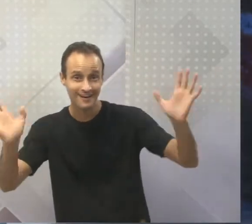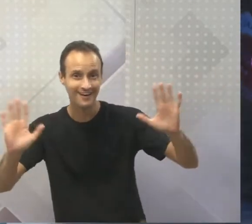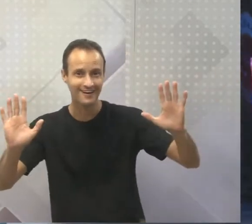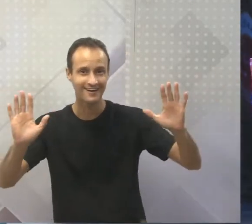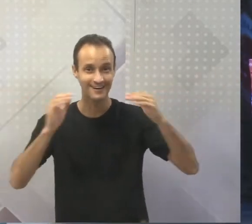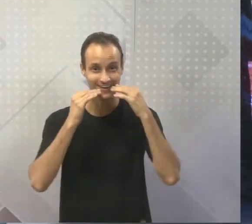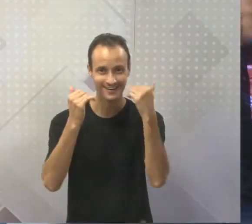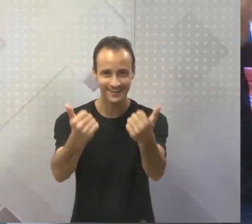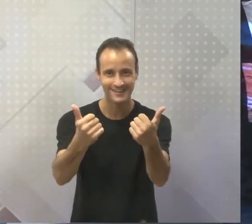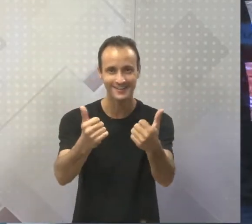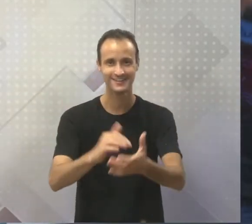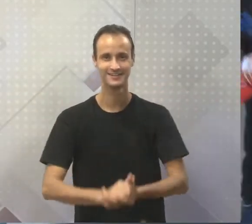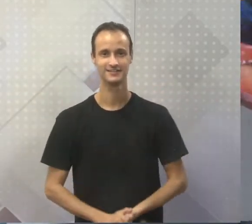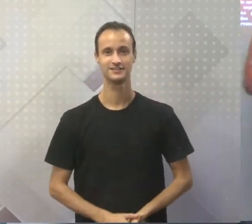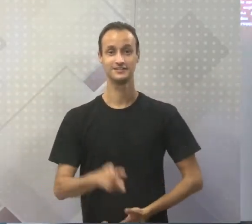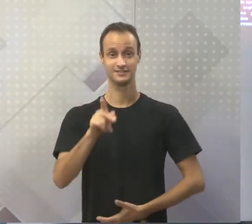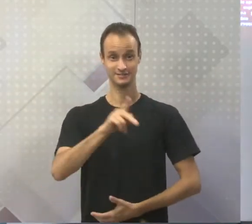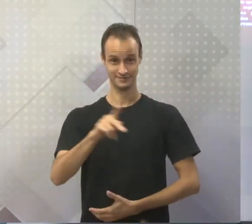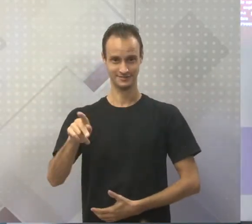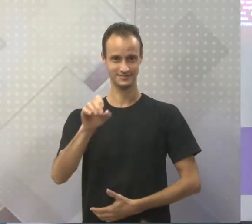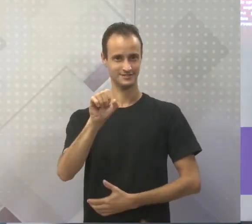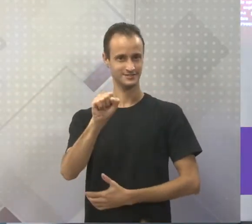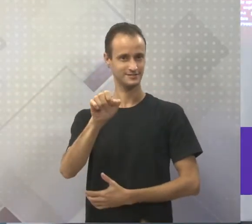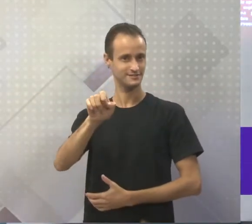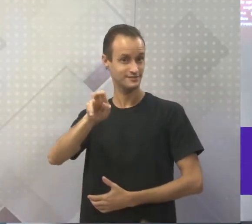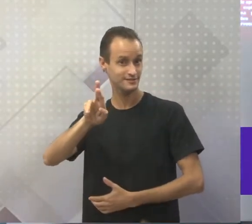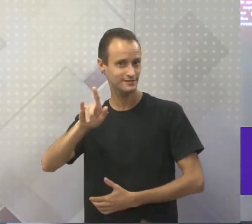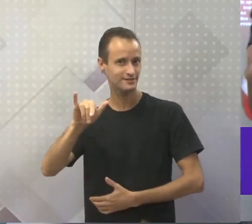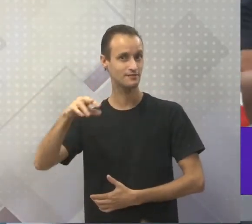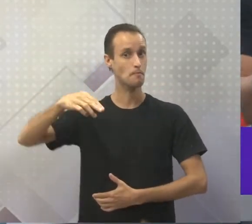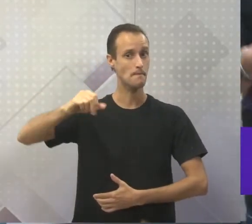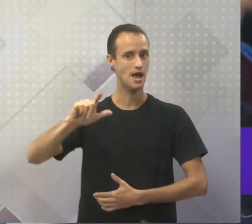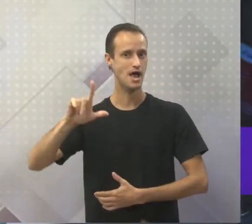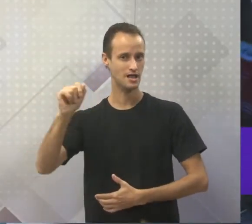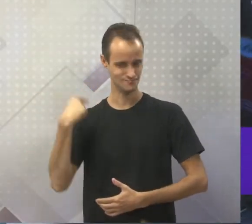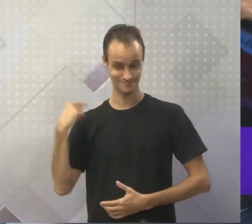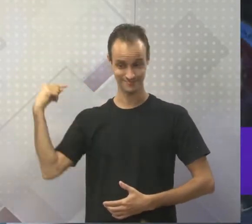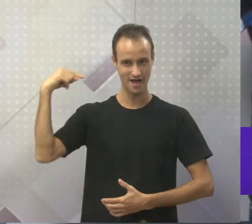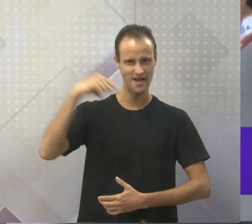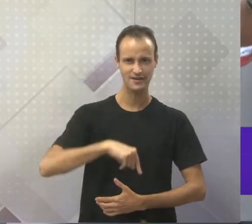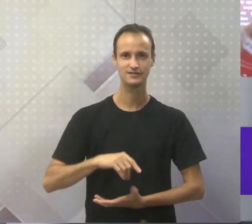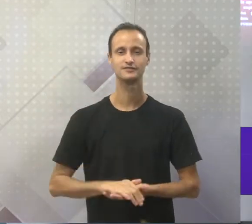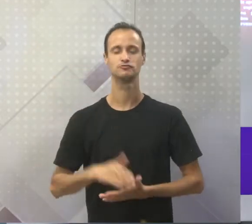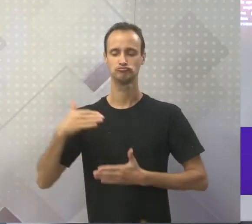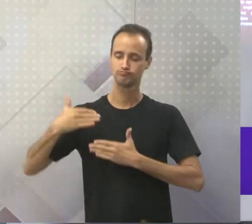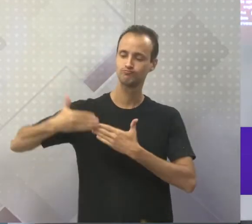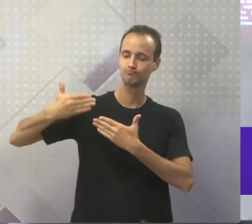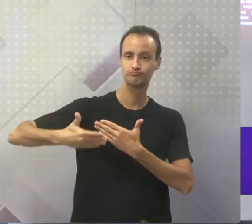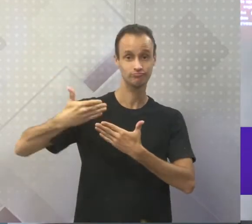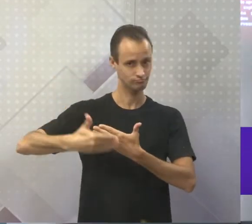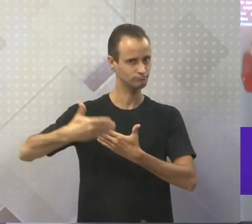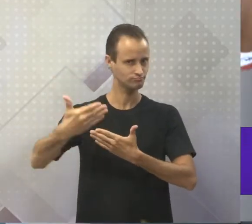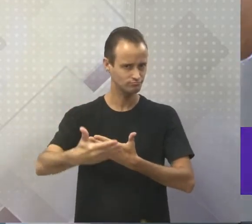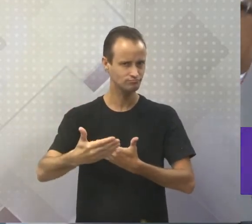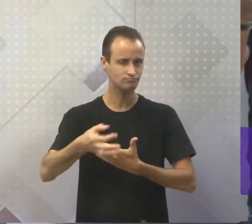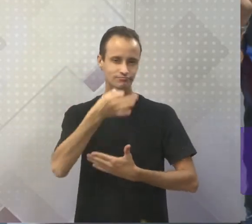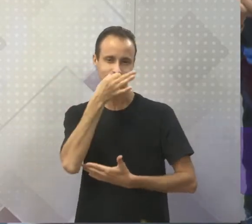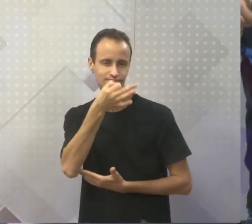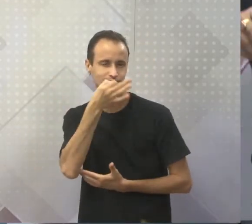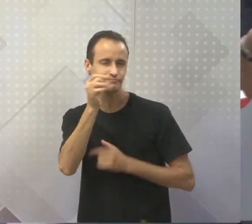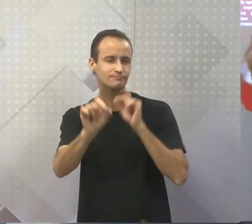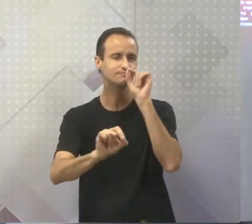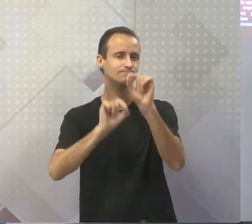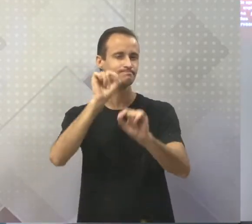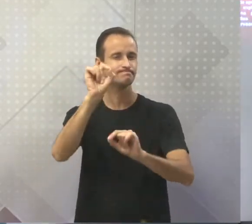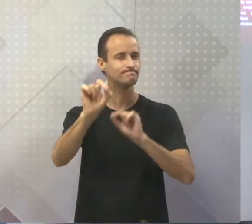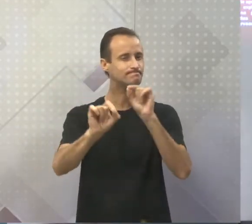Olá! Tudo bem? Professor Sérgio Mala no pedaço. E aí, estamos seguindo aquela proposta